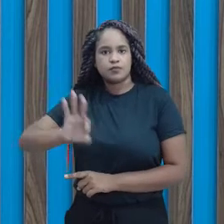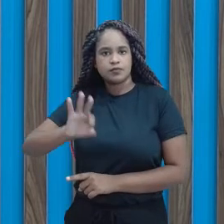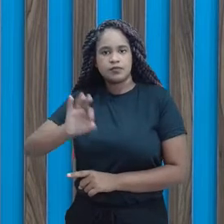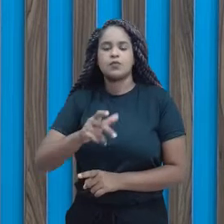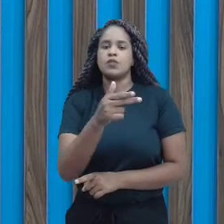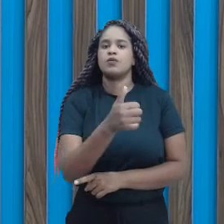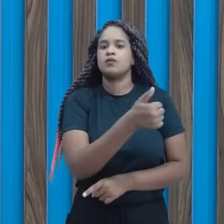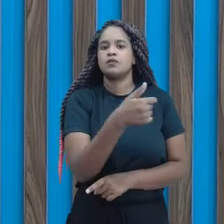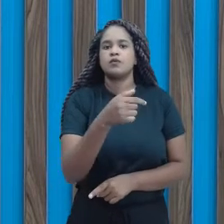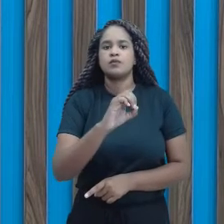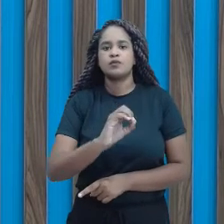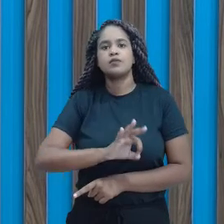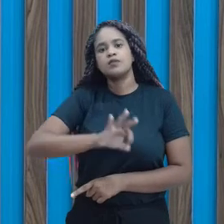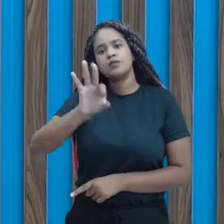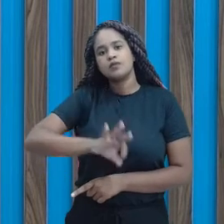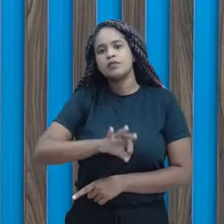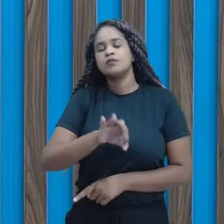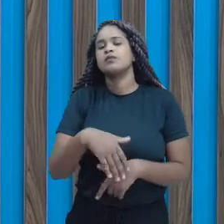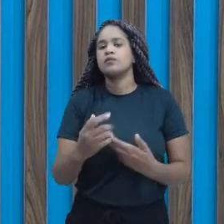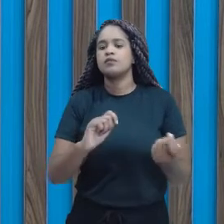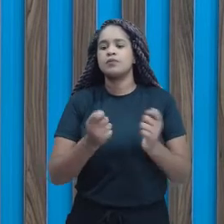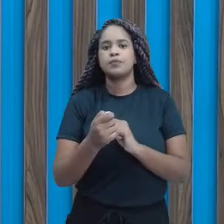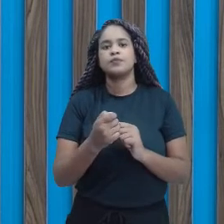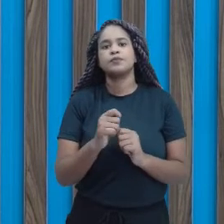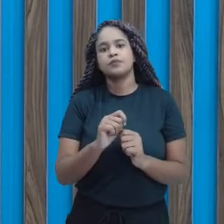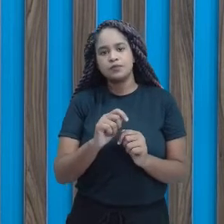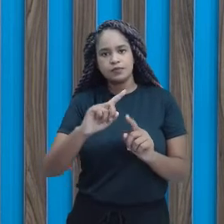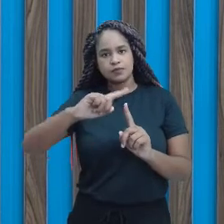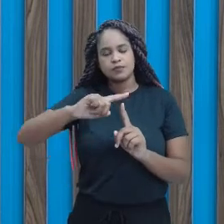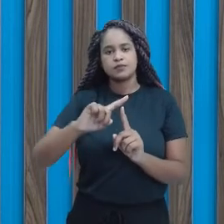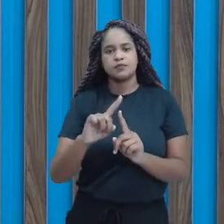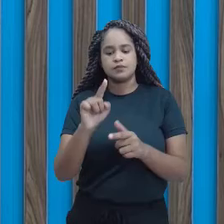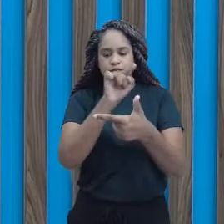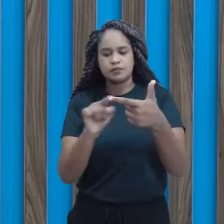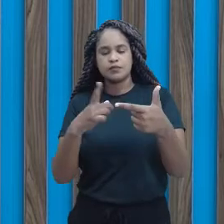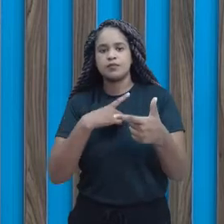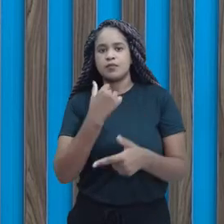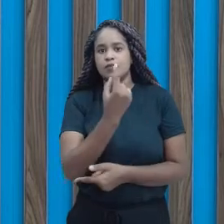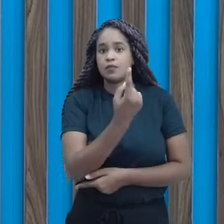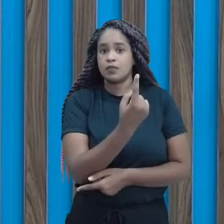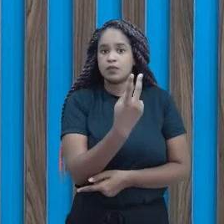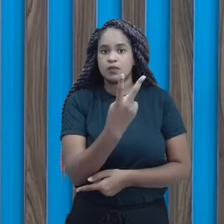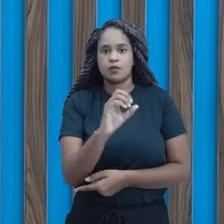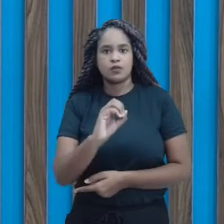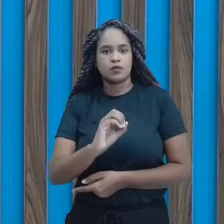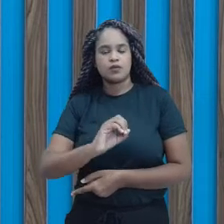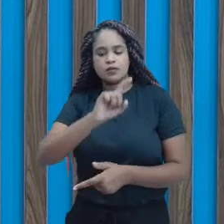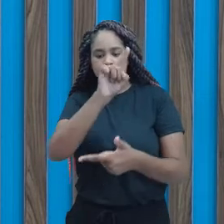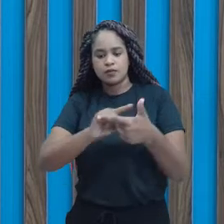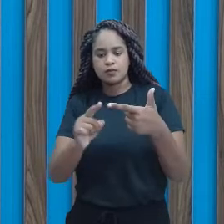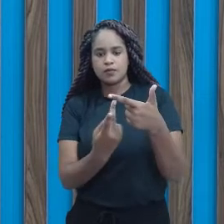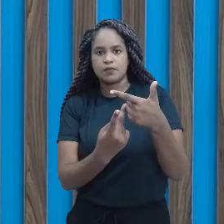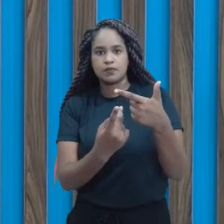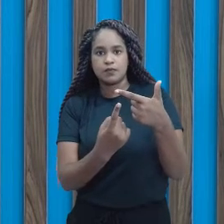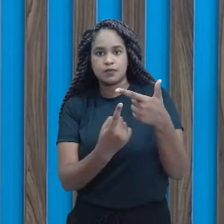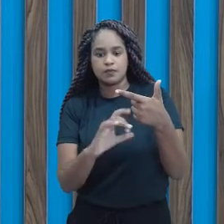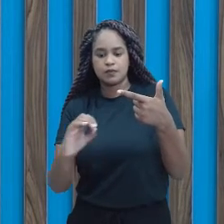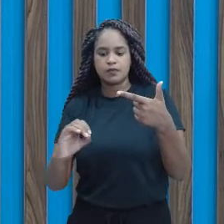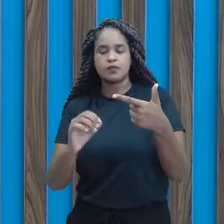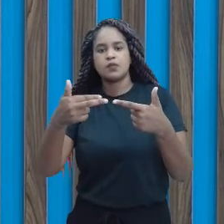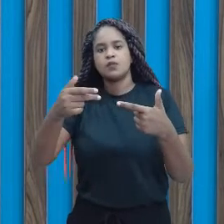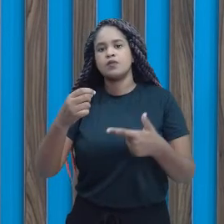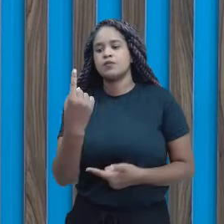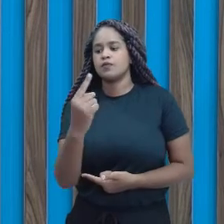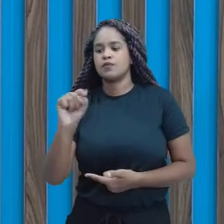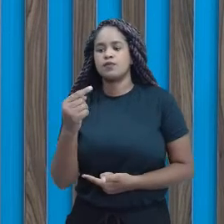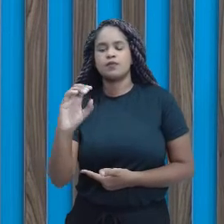dá 120%, que transformando em forma de fração, né, temos 120 dividido por 100, que é